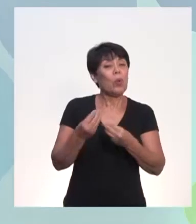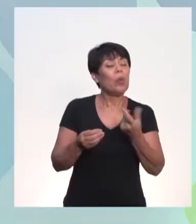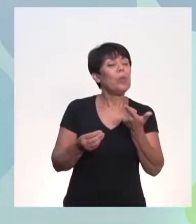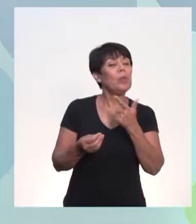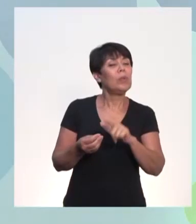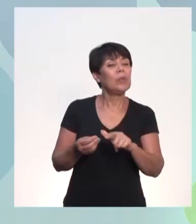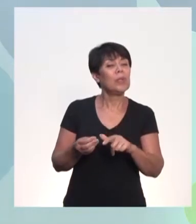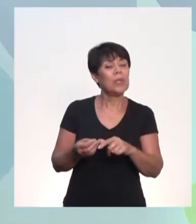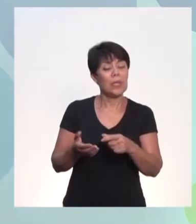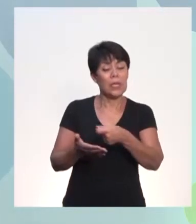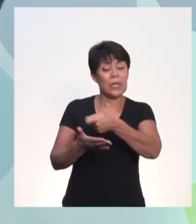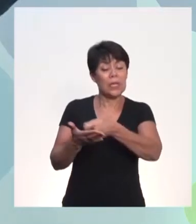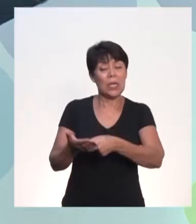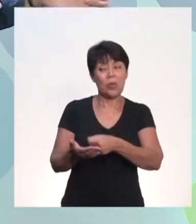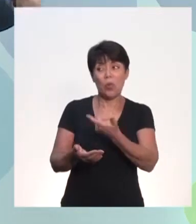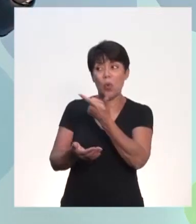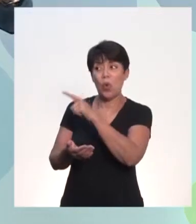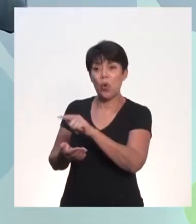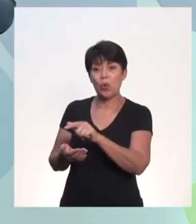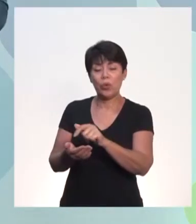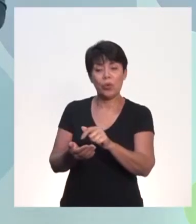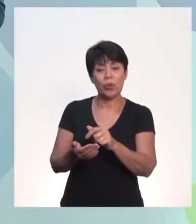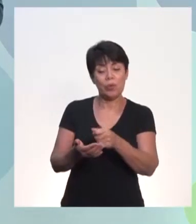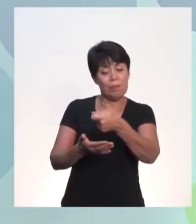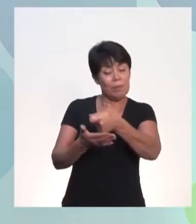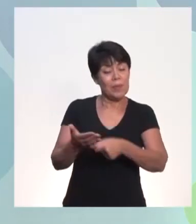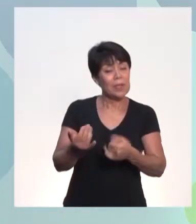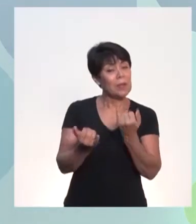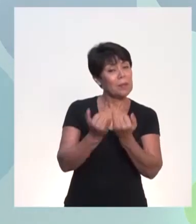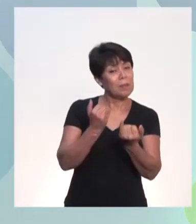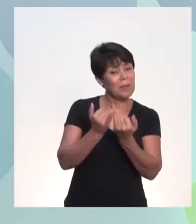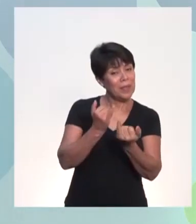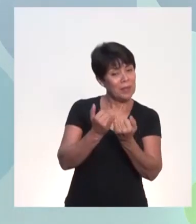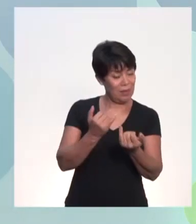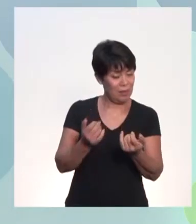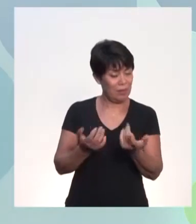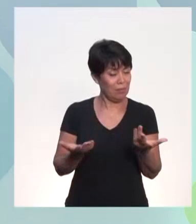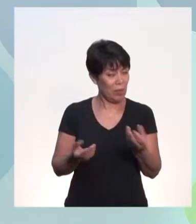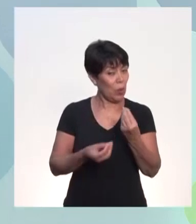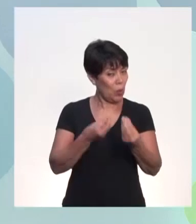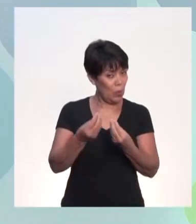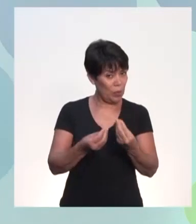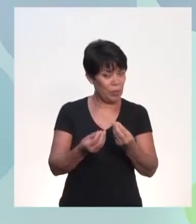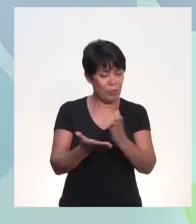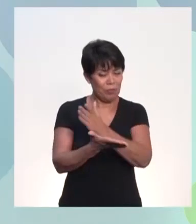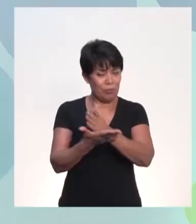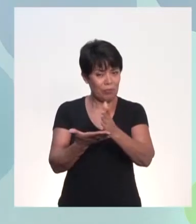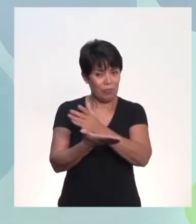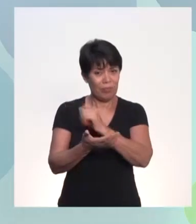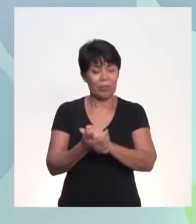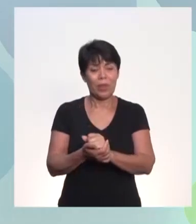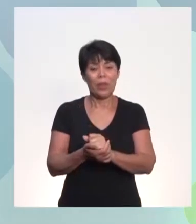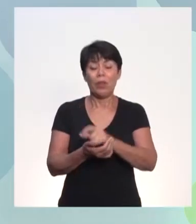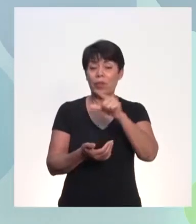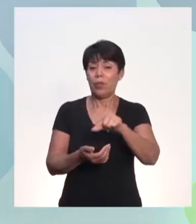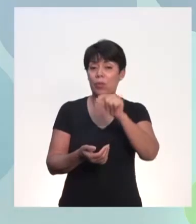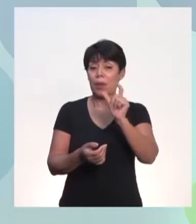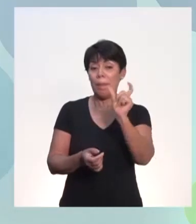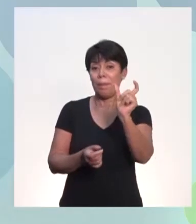diferenciar esse texto de outros textos que falem sobre sistema imunológico? Eu vou selecionar algumas